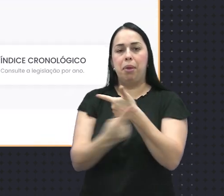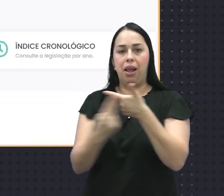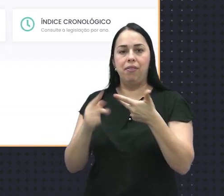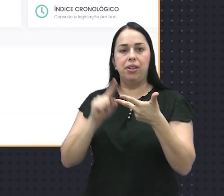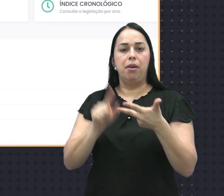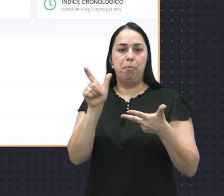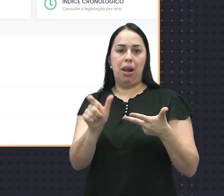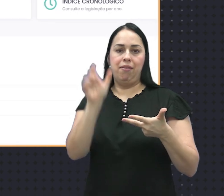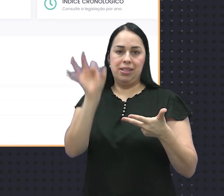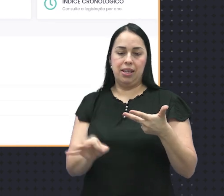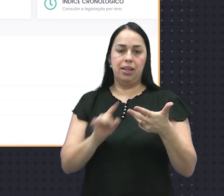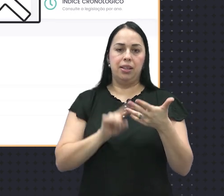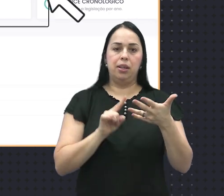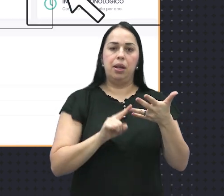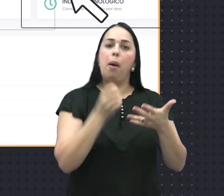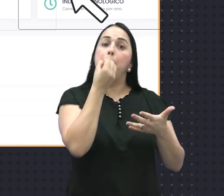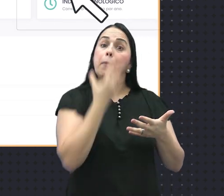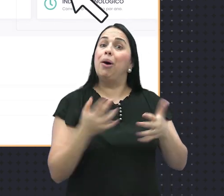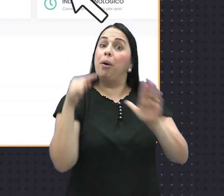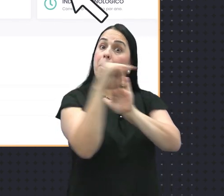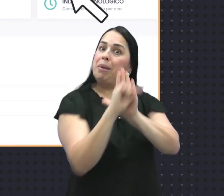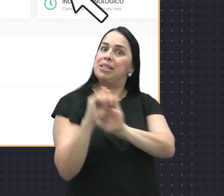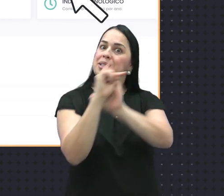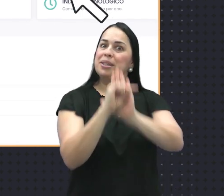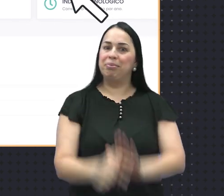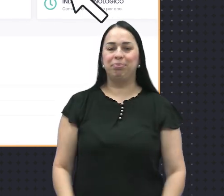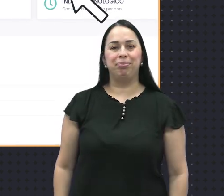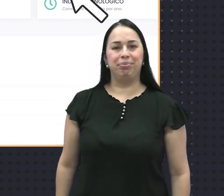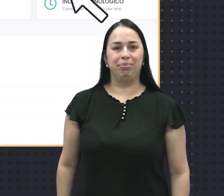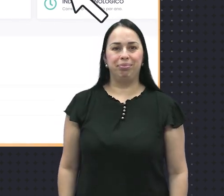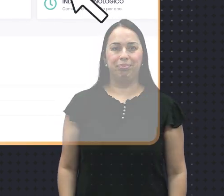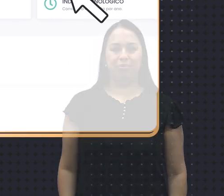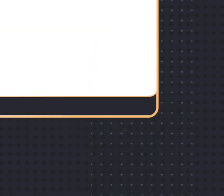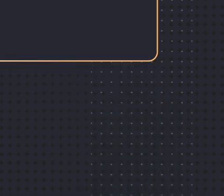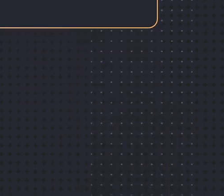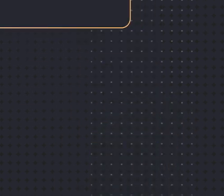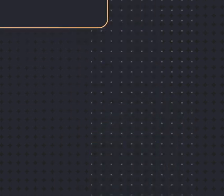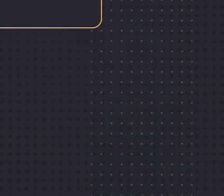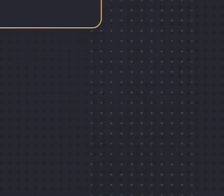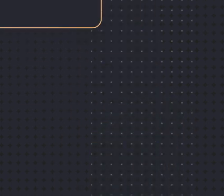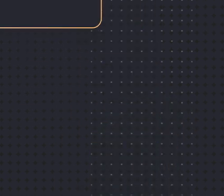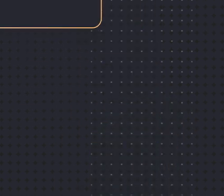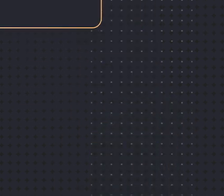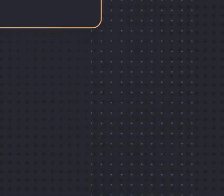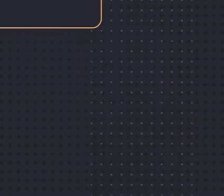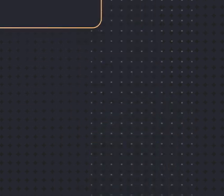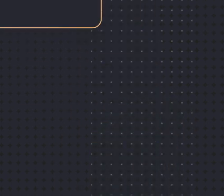autor, palavra-chave e outros filtros. Uma boa pesquisa.